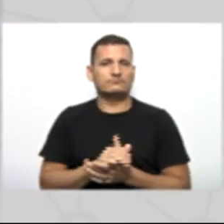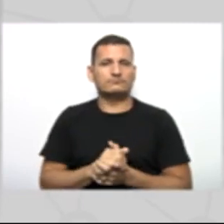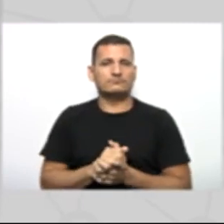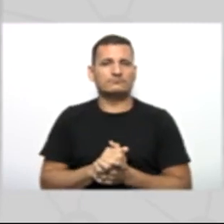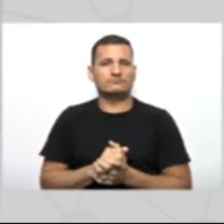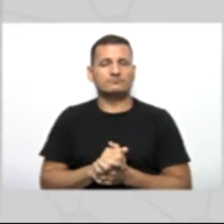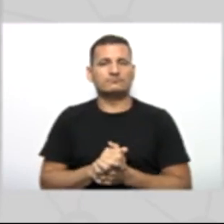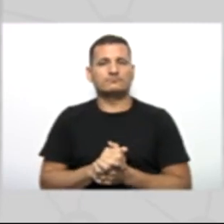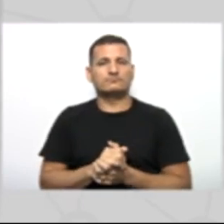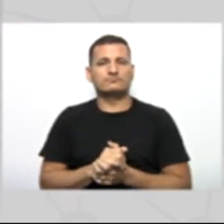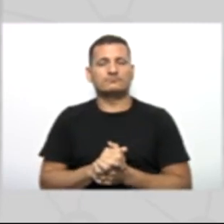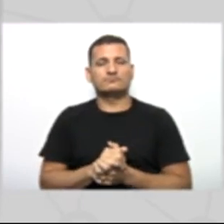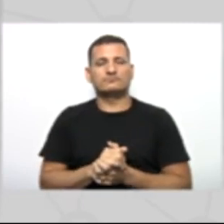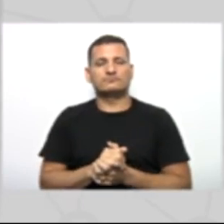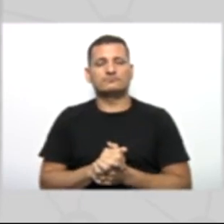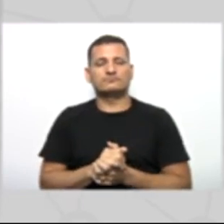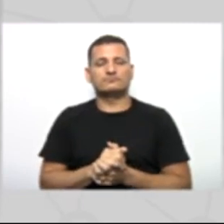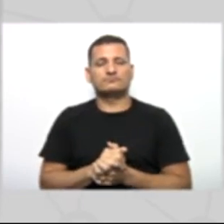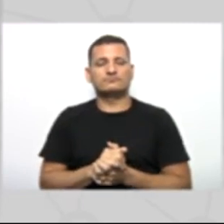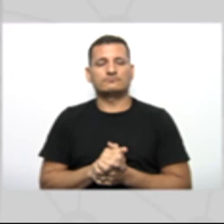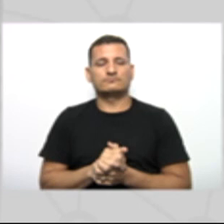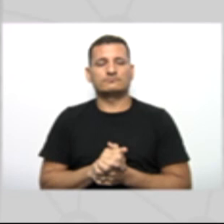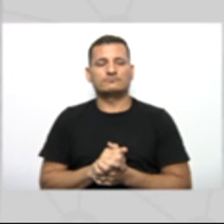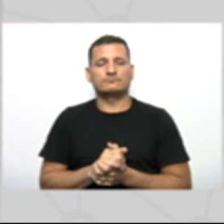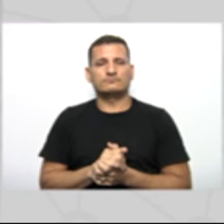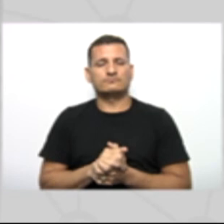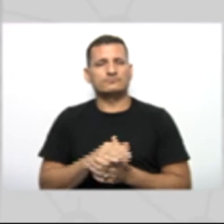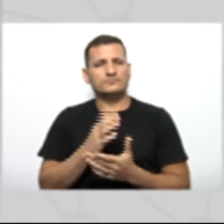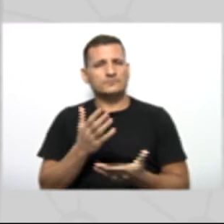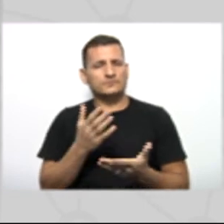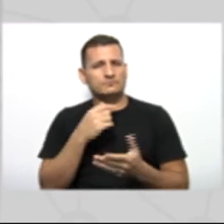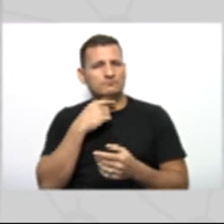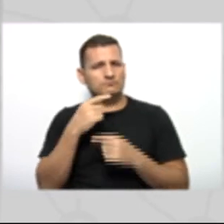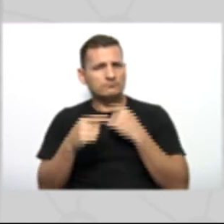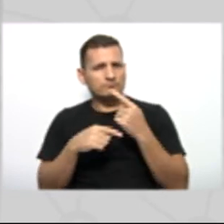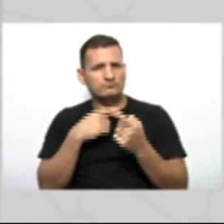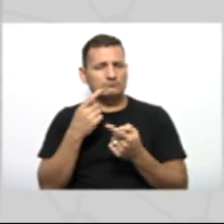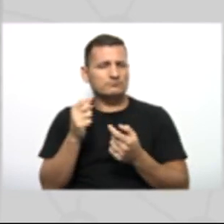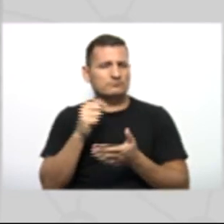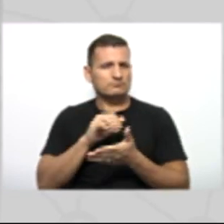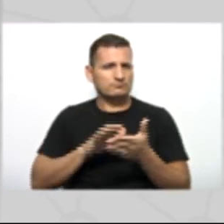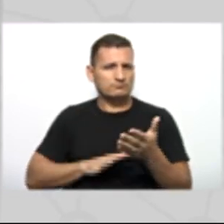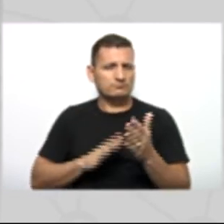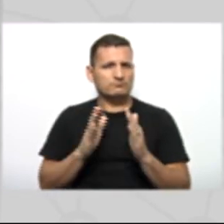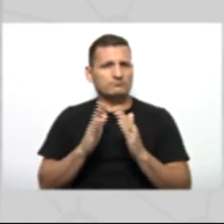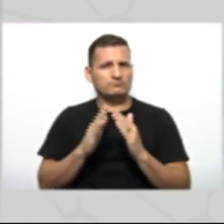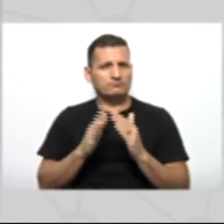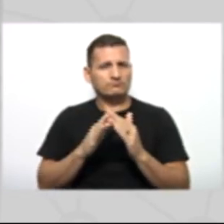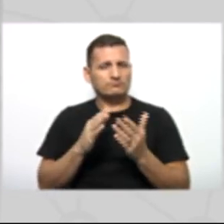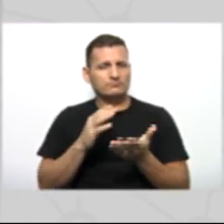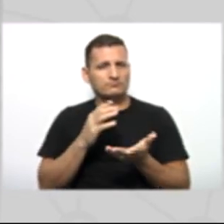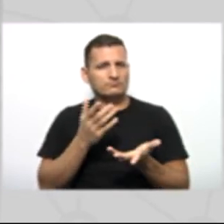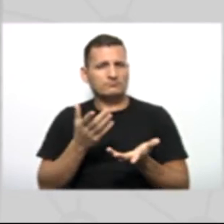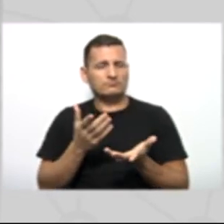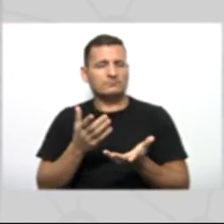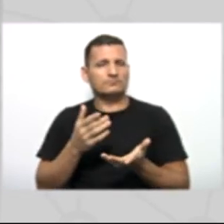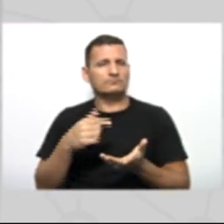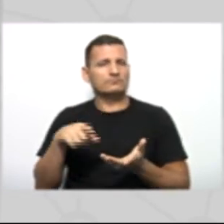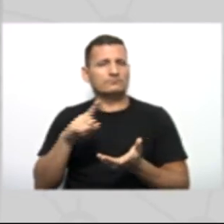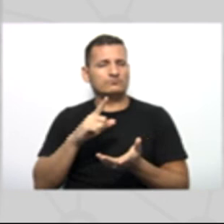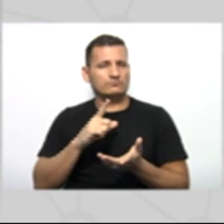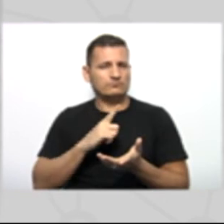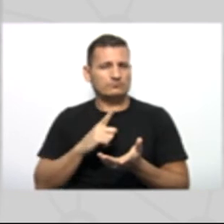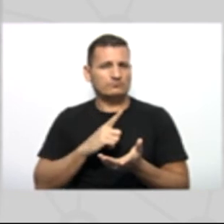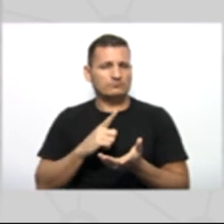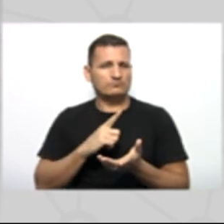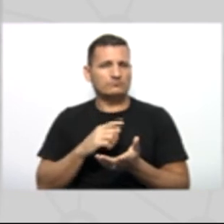com a nota da prova. E as dúvidas que vocês tiverem nas atividades de percurso, que vocês tiveram nas atividades de percurso, vocês